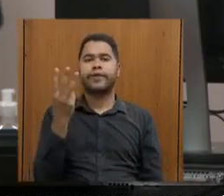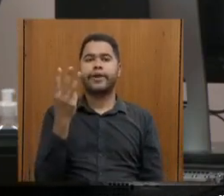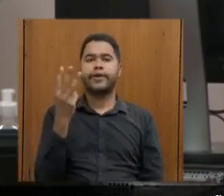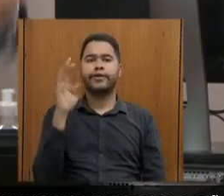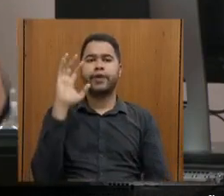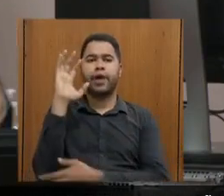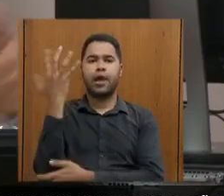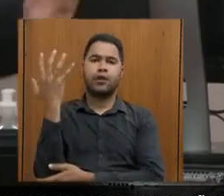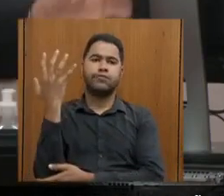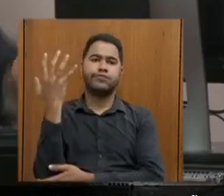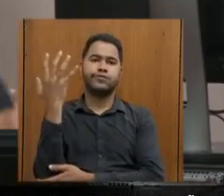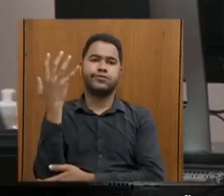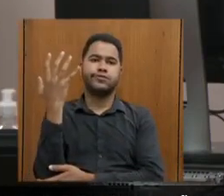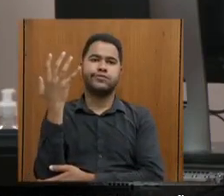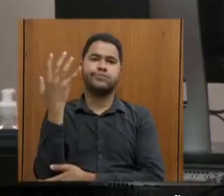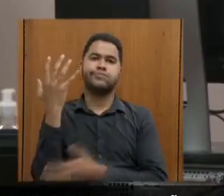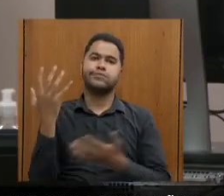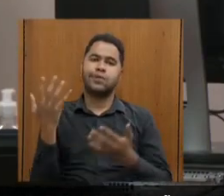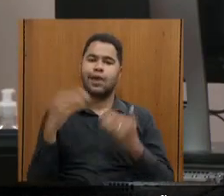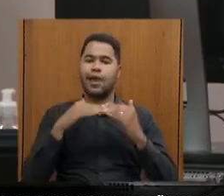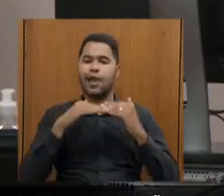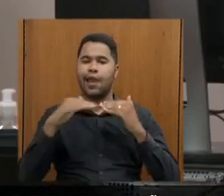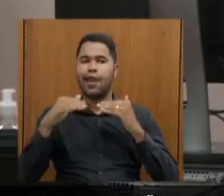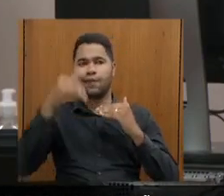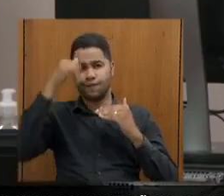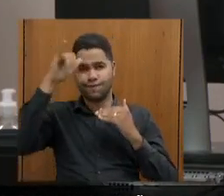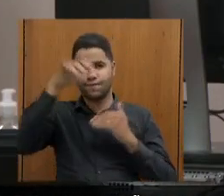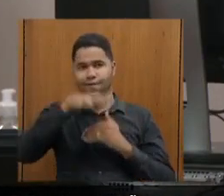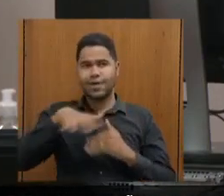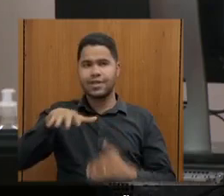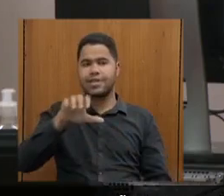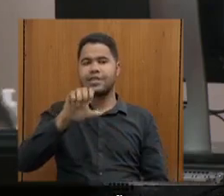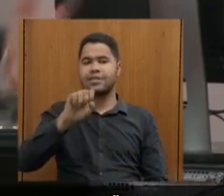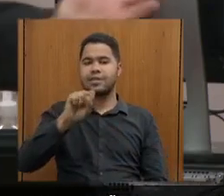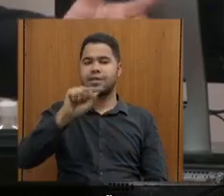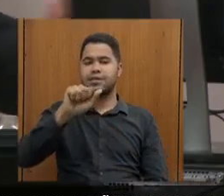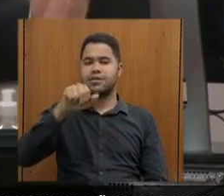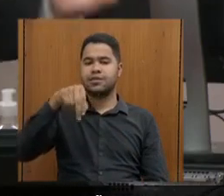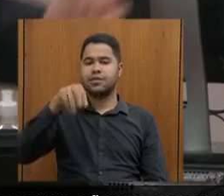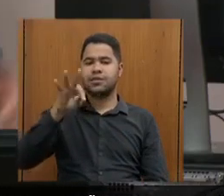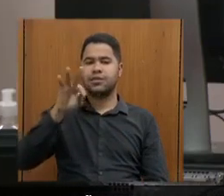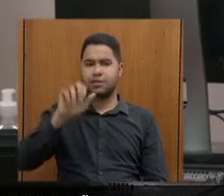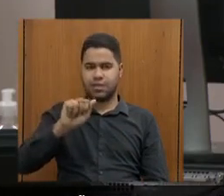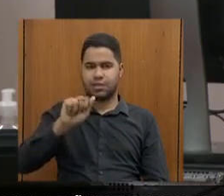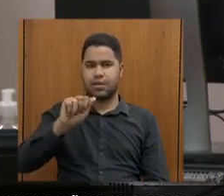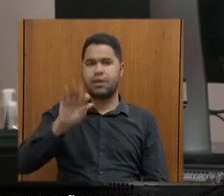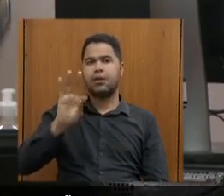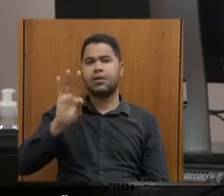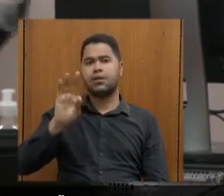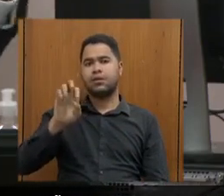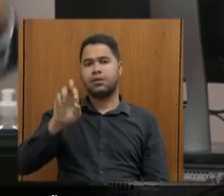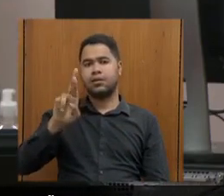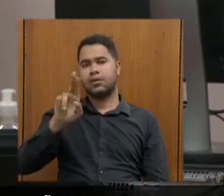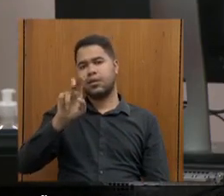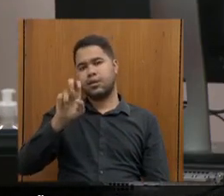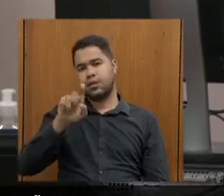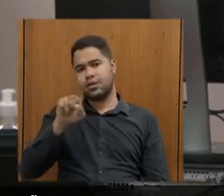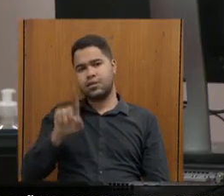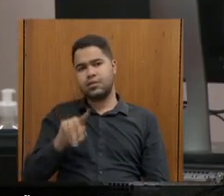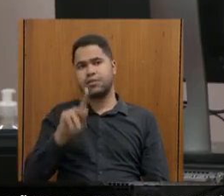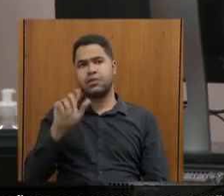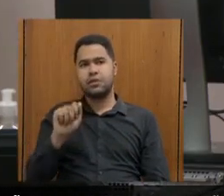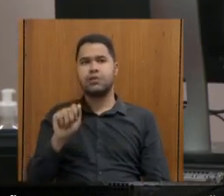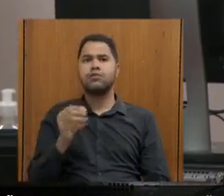Pedro da Garça e até aonde vai a Fazenda Santa Terezinha na que gerou Mili 200 empregos lá